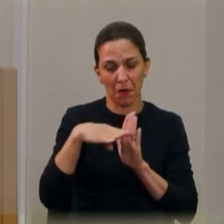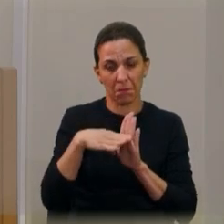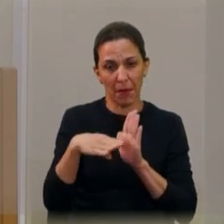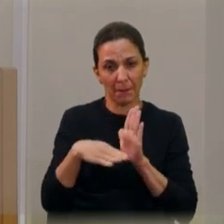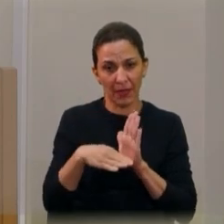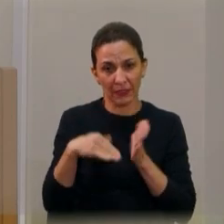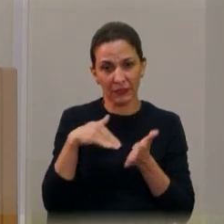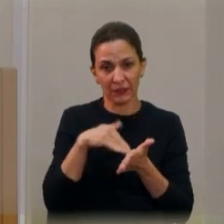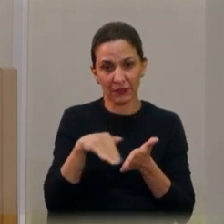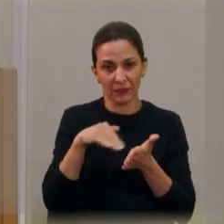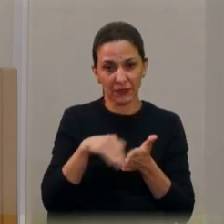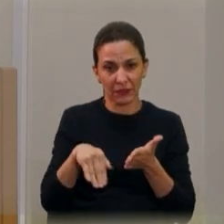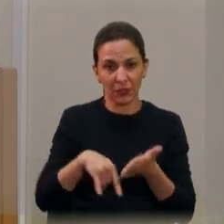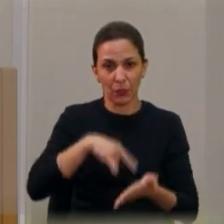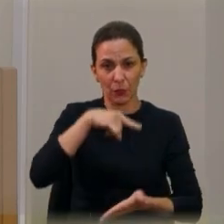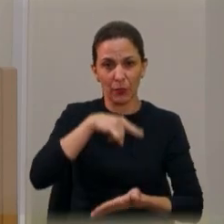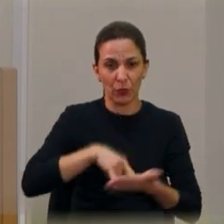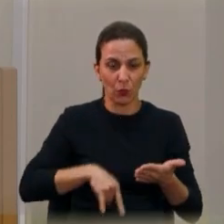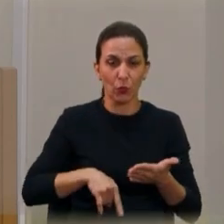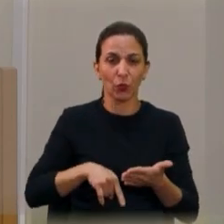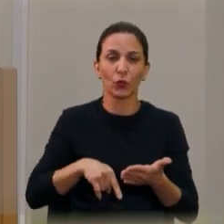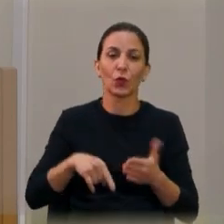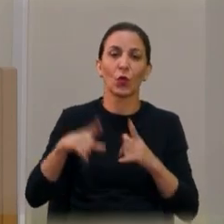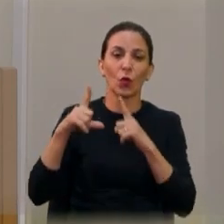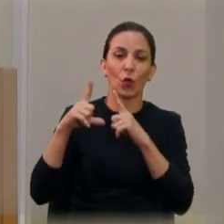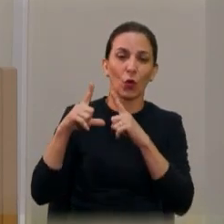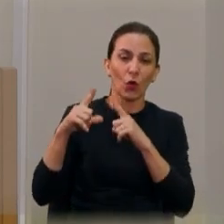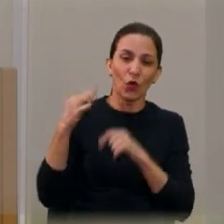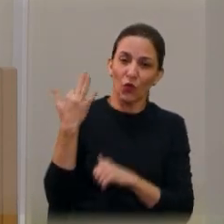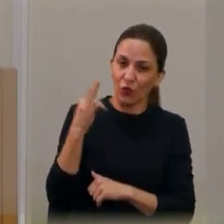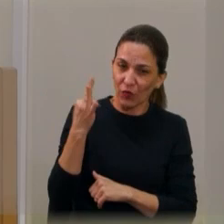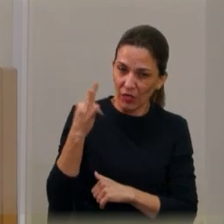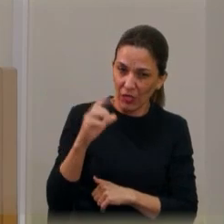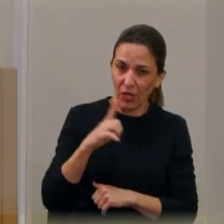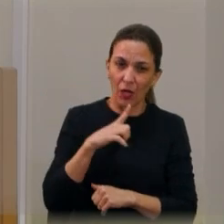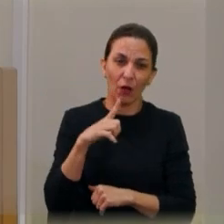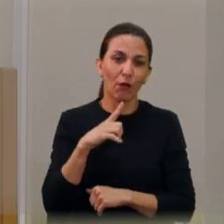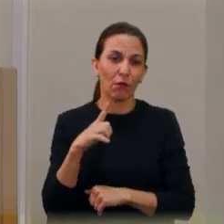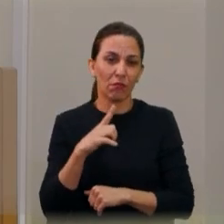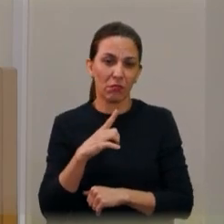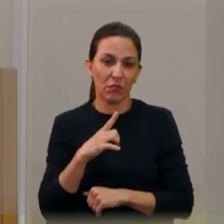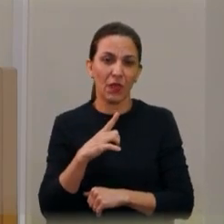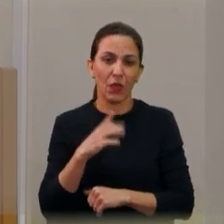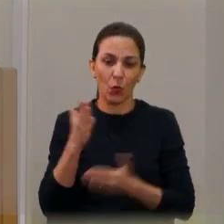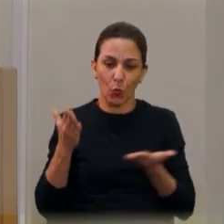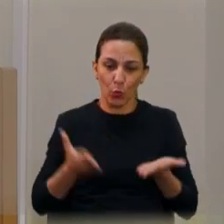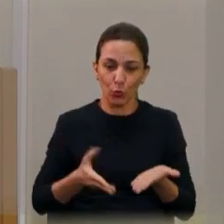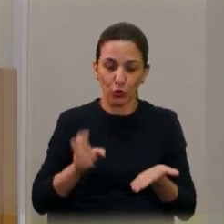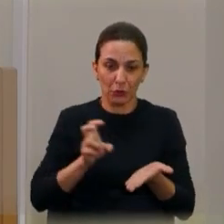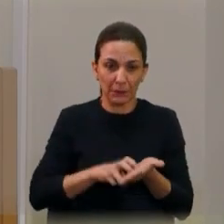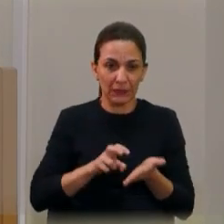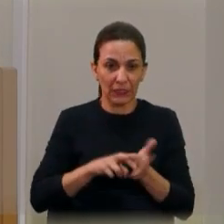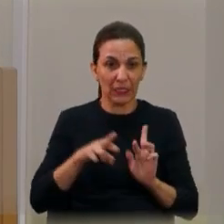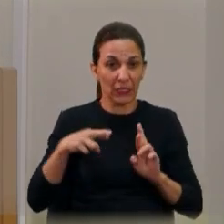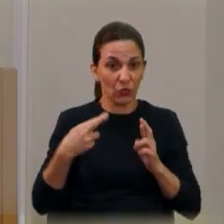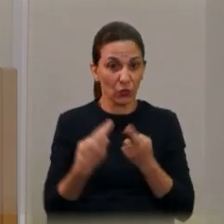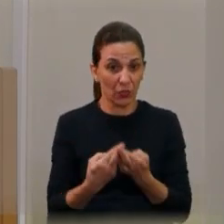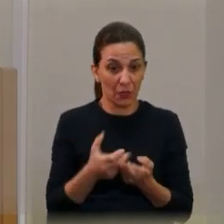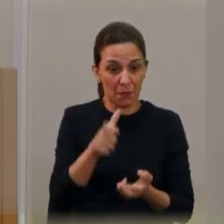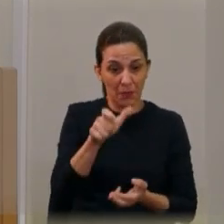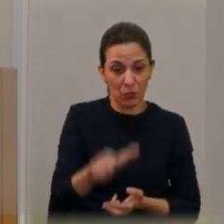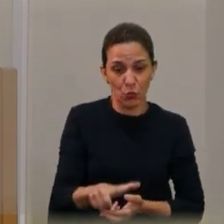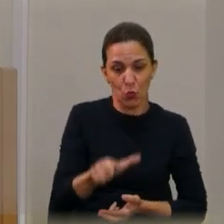que a secretaria de patrimônio da união faz para que eles possam receber e hoje de manhã nós tivemos uma reunião com a graça